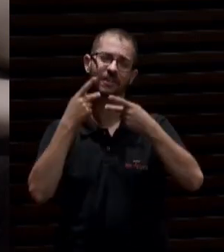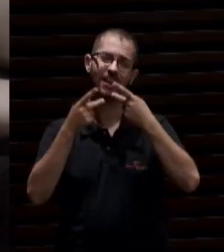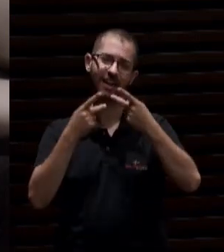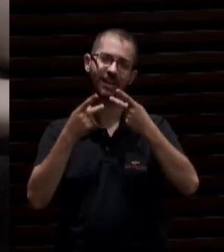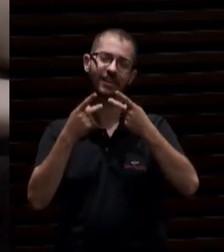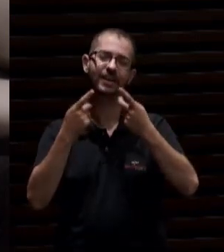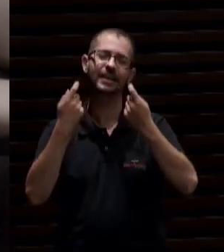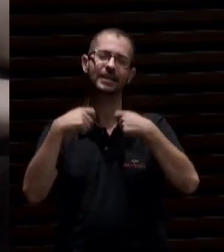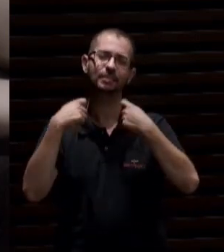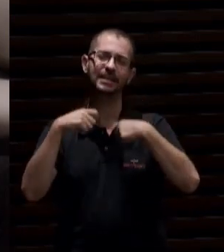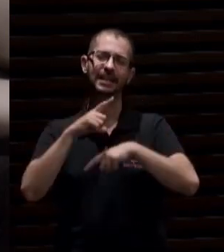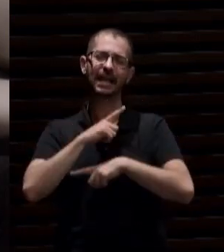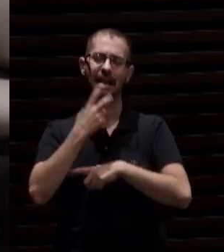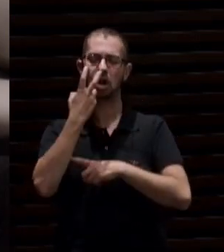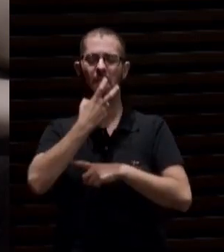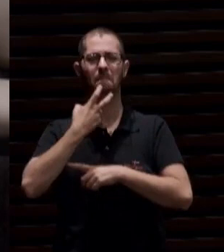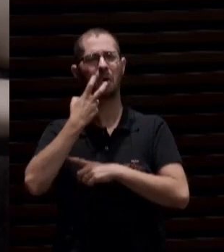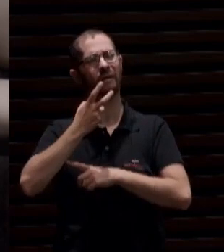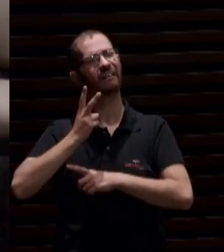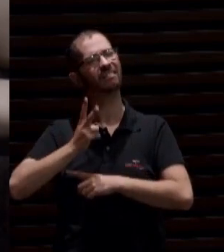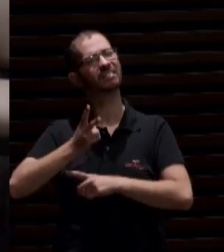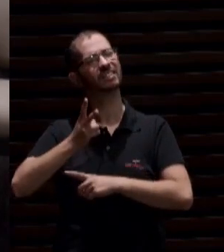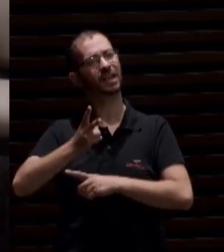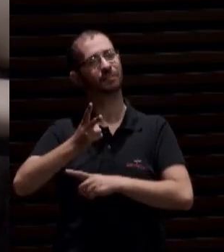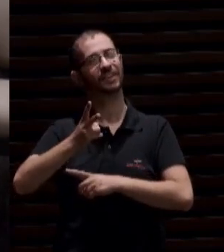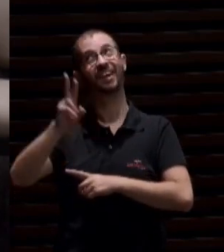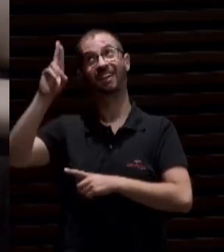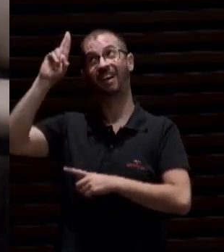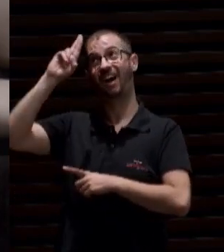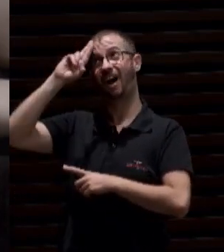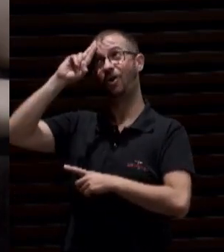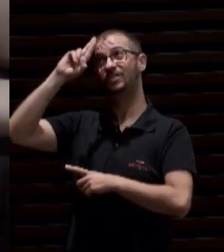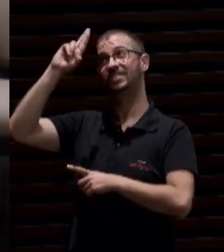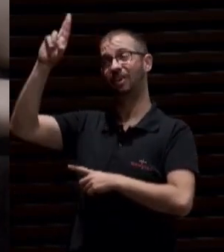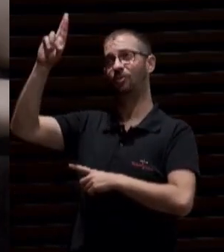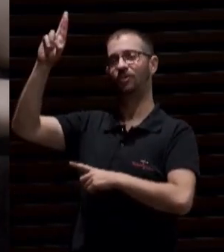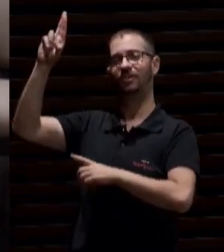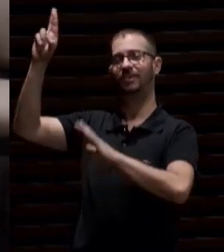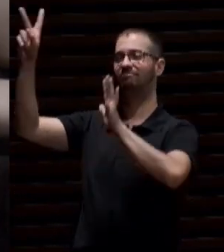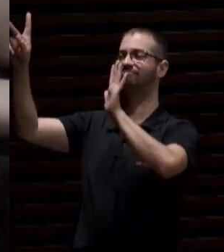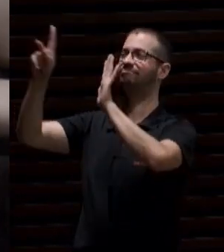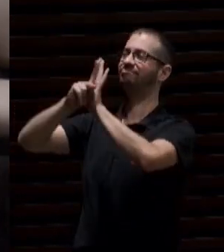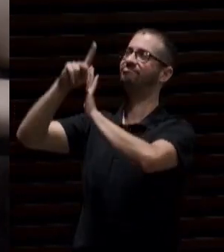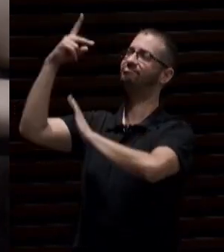que estar sempre nas nossas bocas é: ao Senhor pertence a